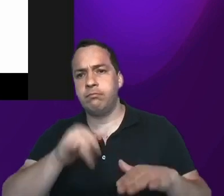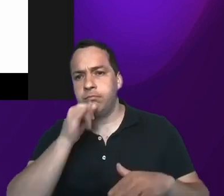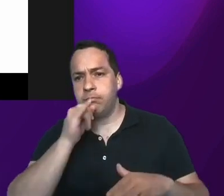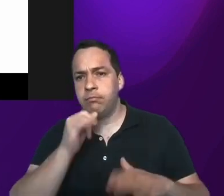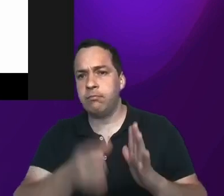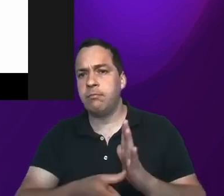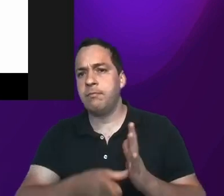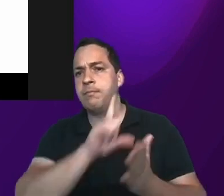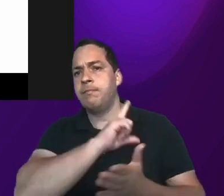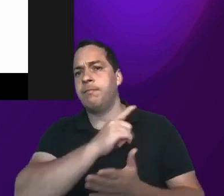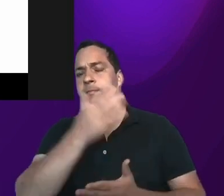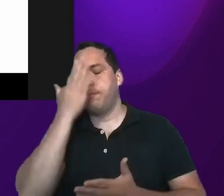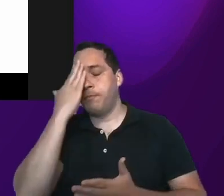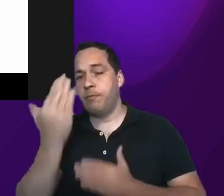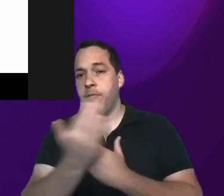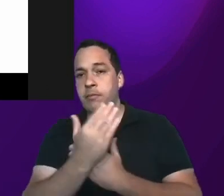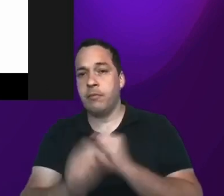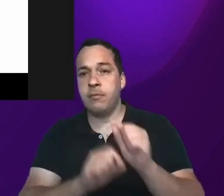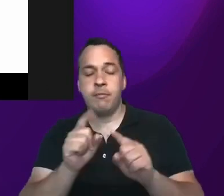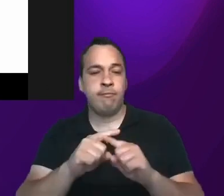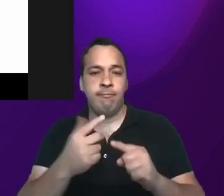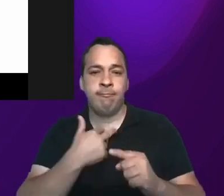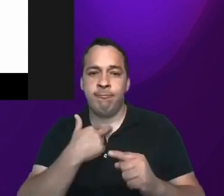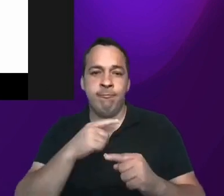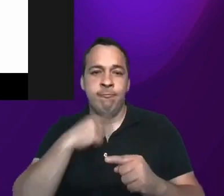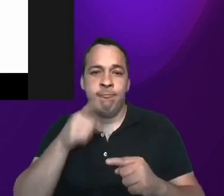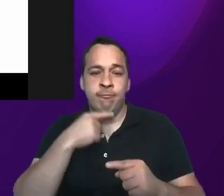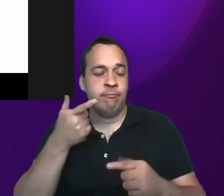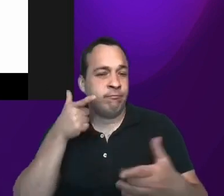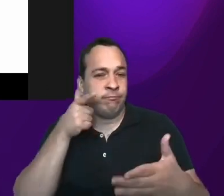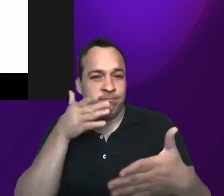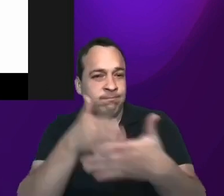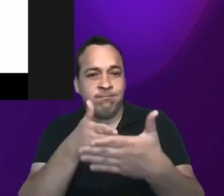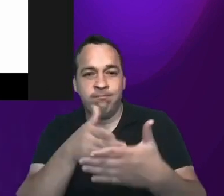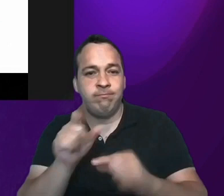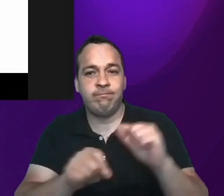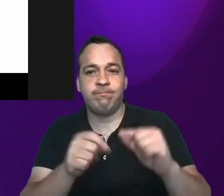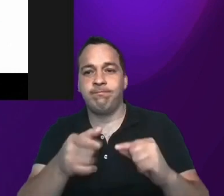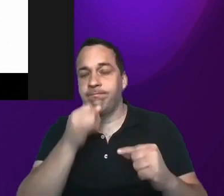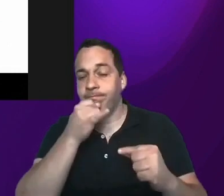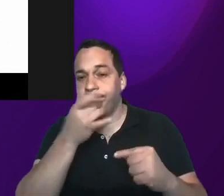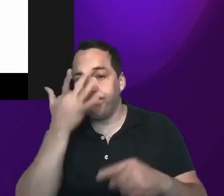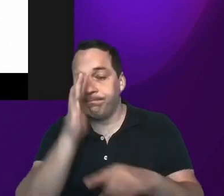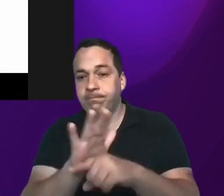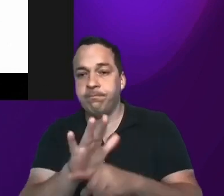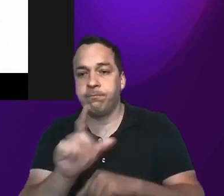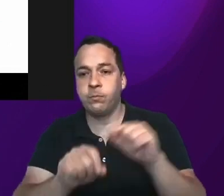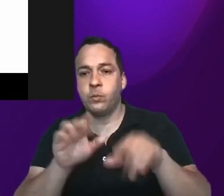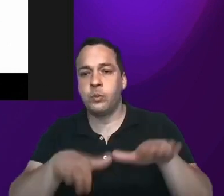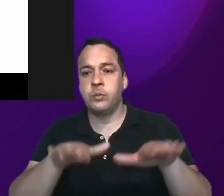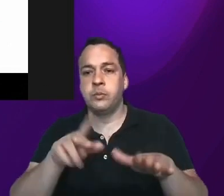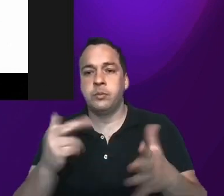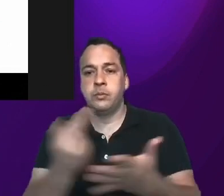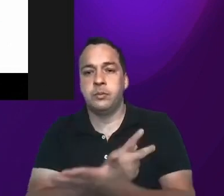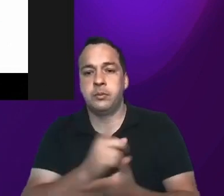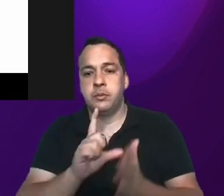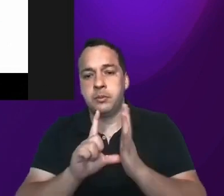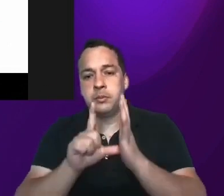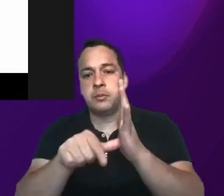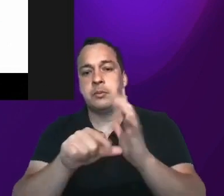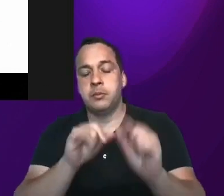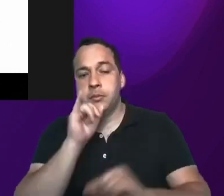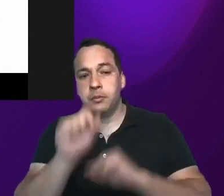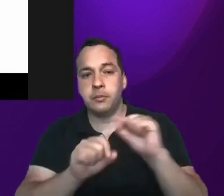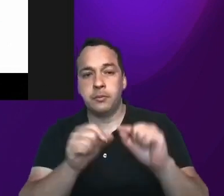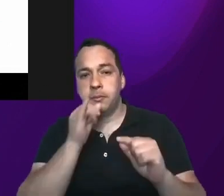precocemente, a gente não consegue atingir o volume adequado para o paciente, pode atrasar a recuperação